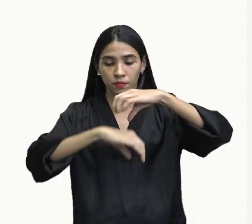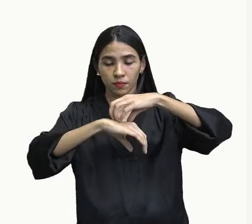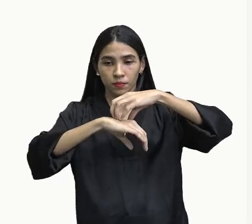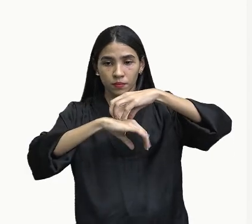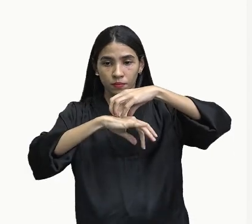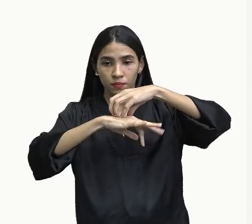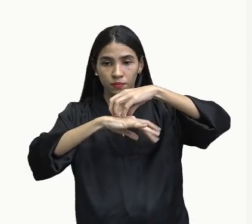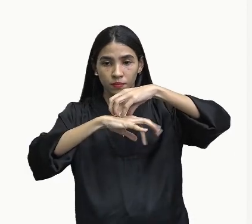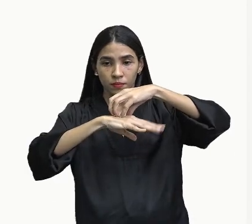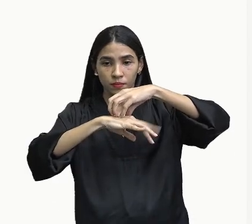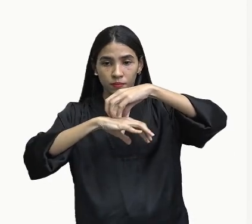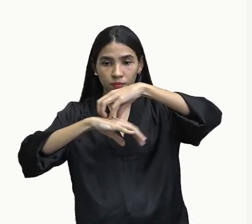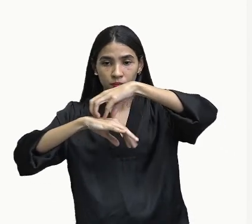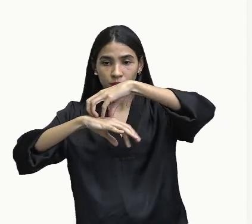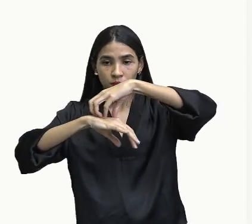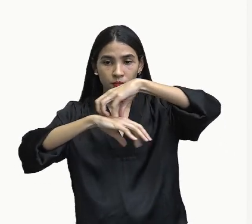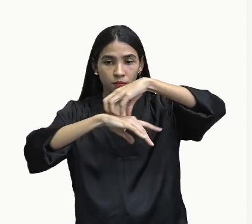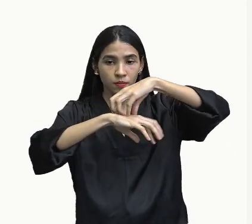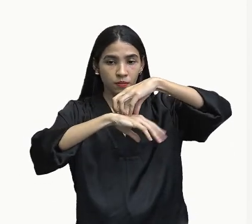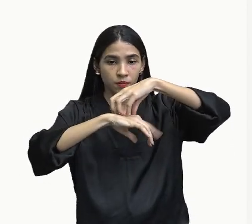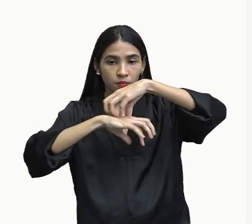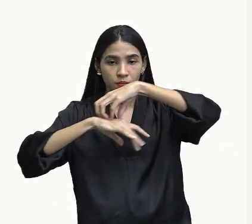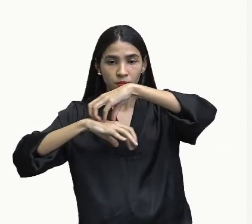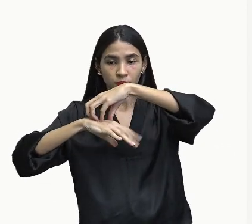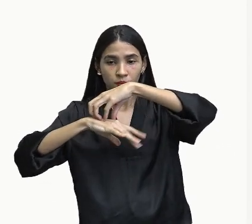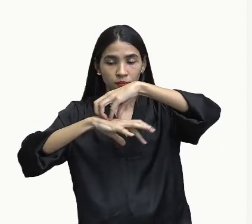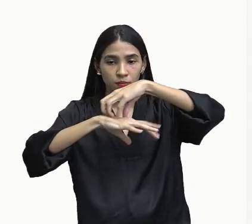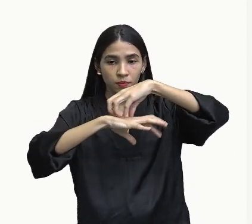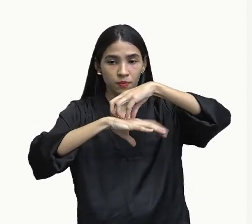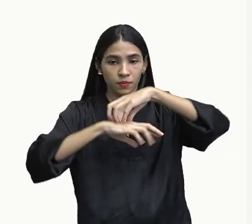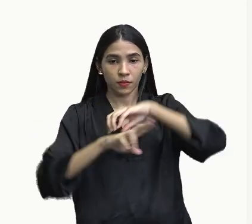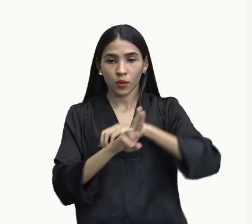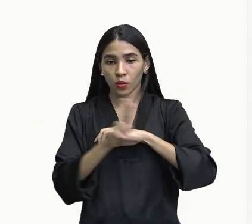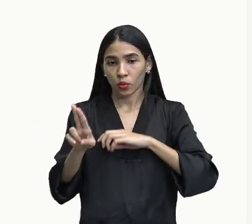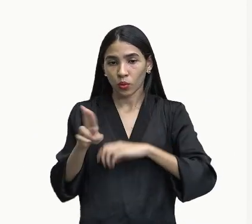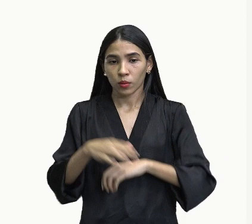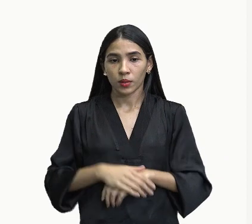e assexuada, onde ele se fixa, ele vai se chamar